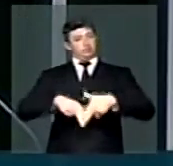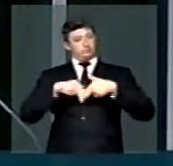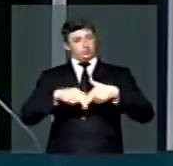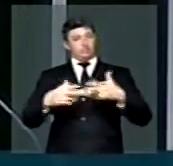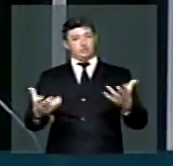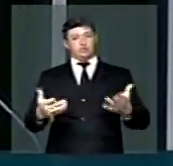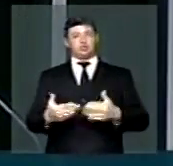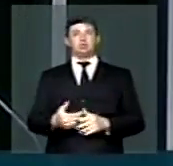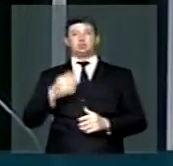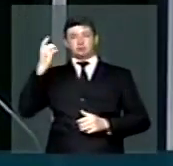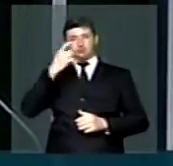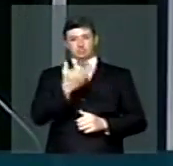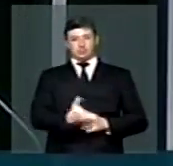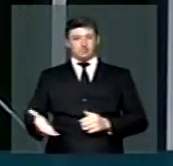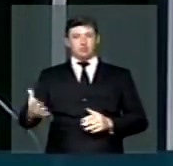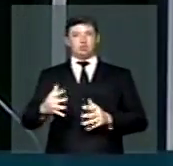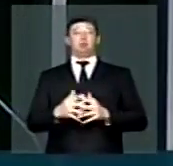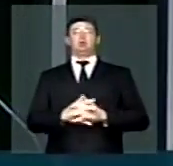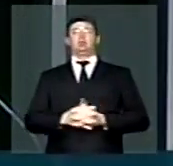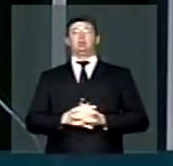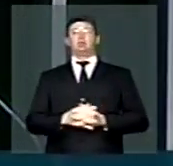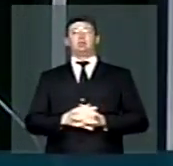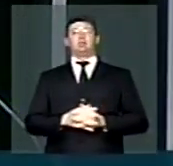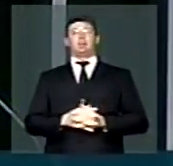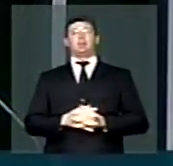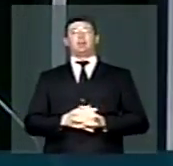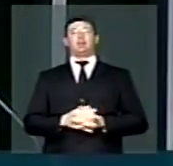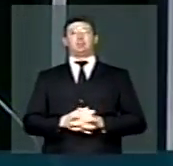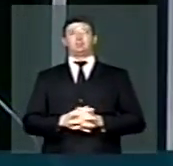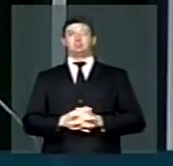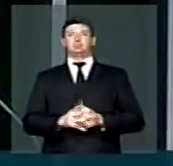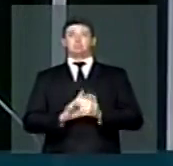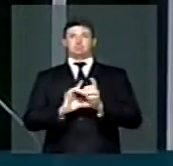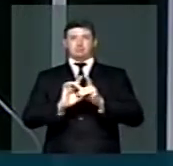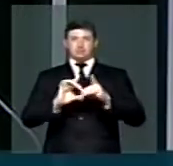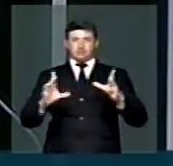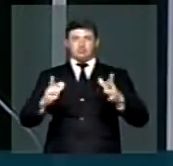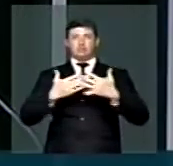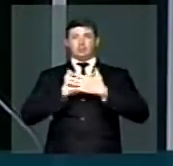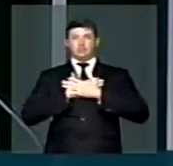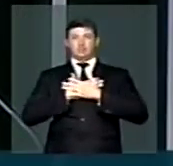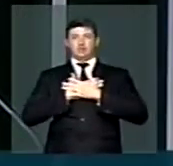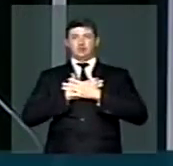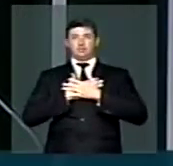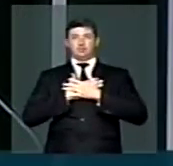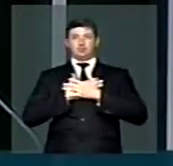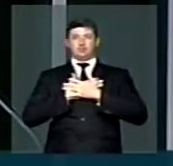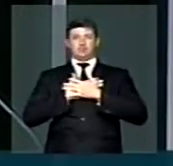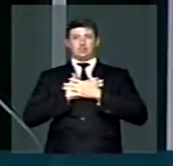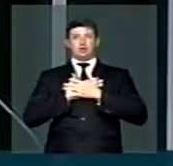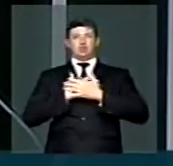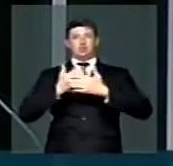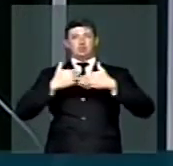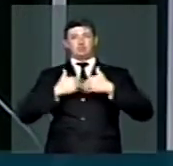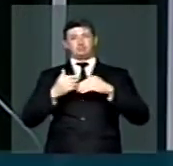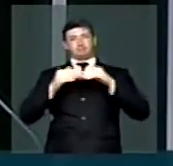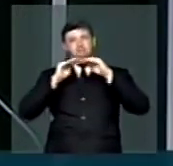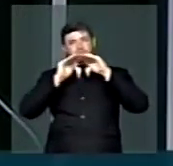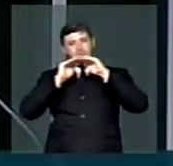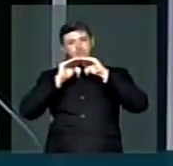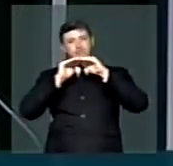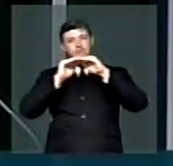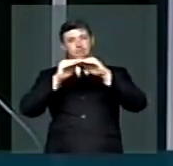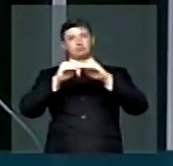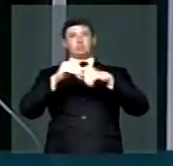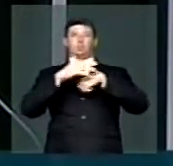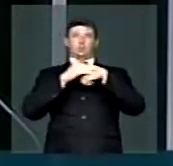meus caros deputados, me permitem vossas excelências, eu me dirigi